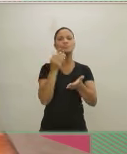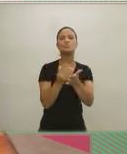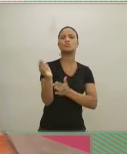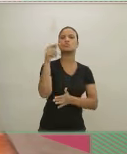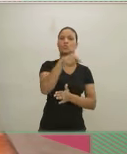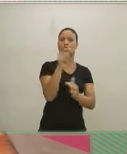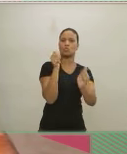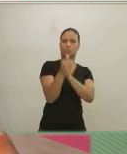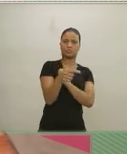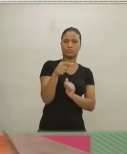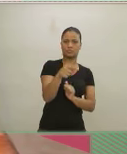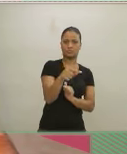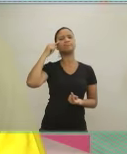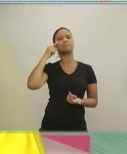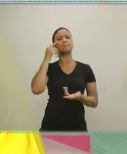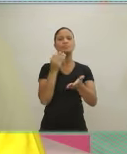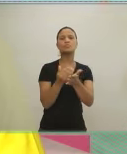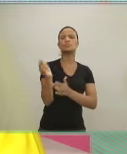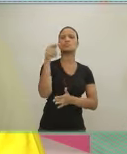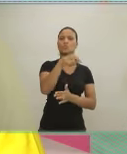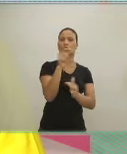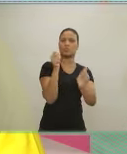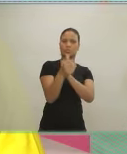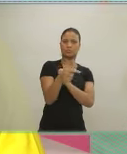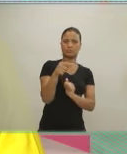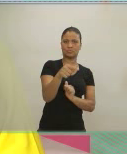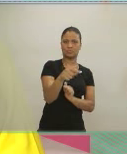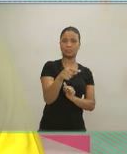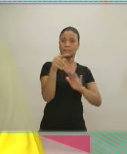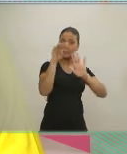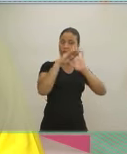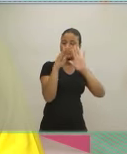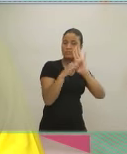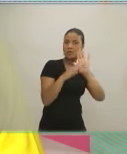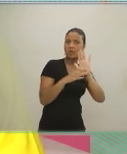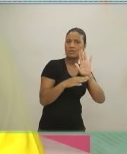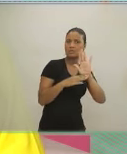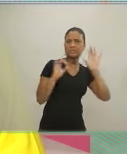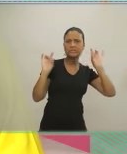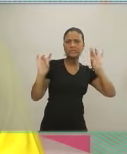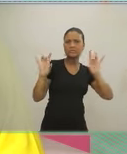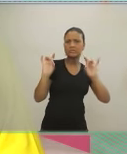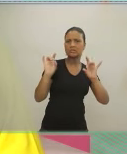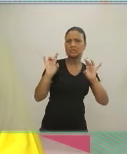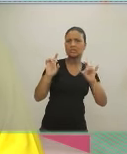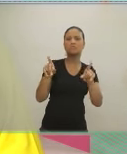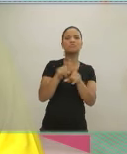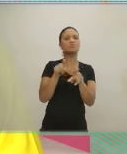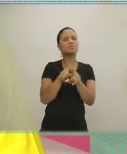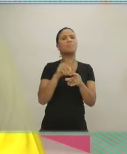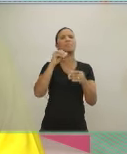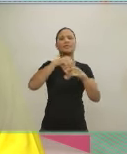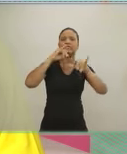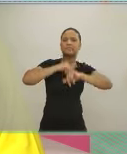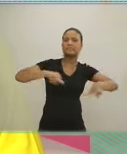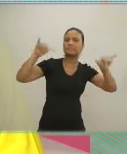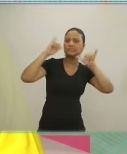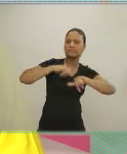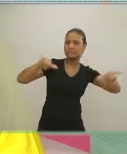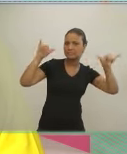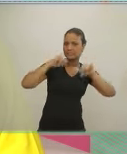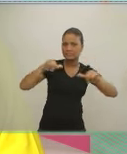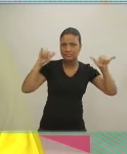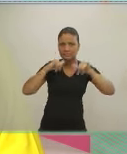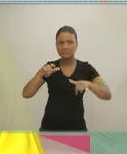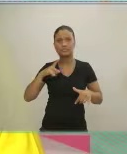nenhum ninguém praticando depois que a gente começou a praticar e e o programa especial também fez uma divulgação